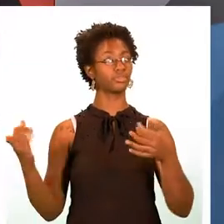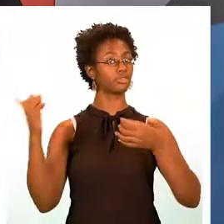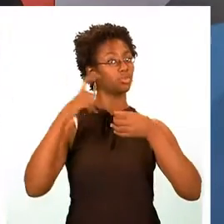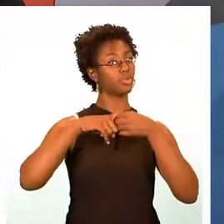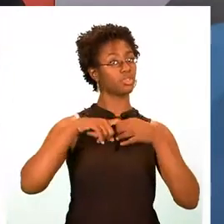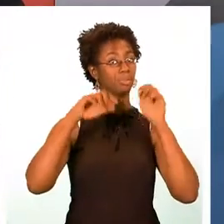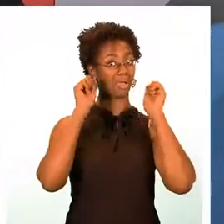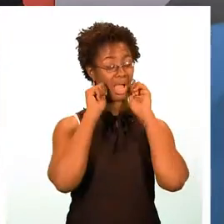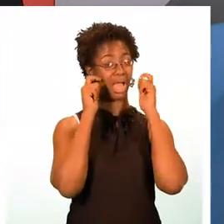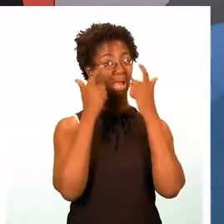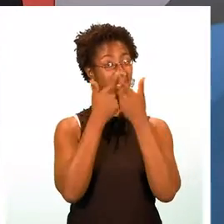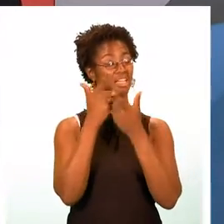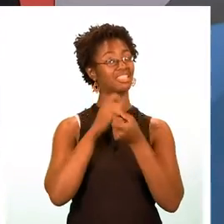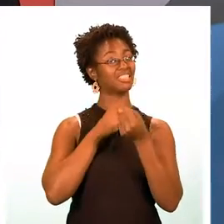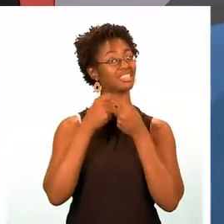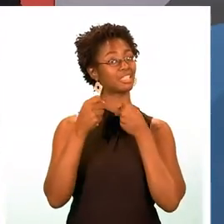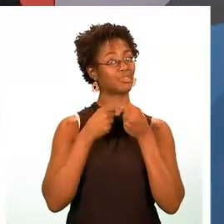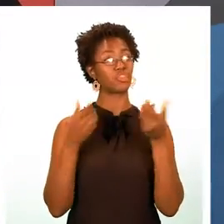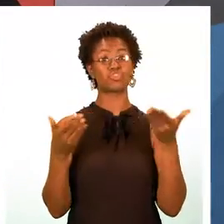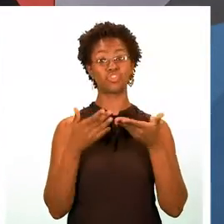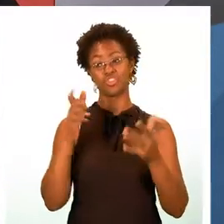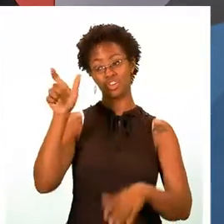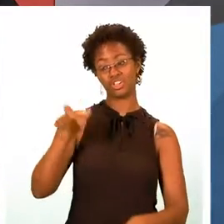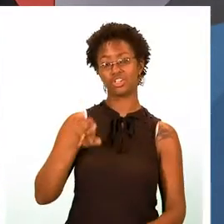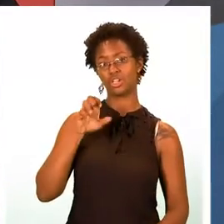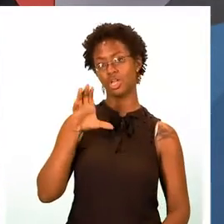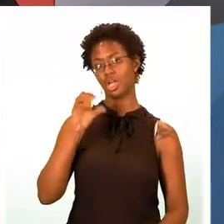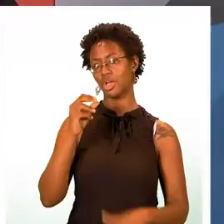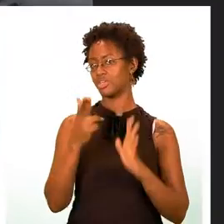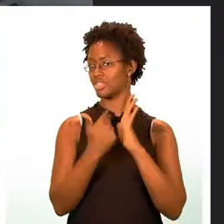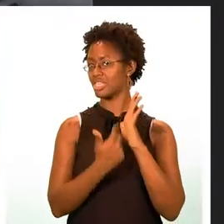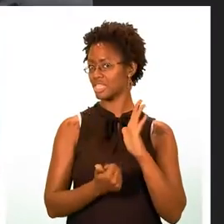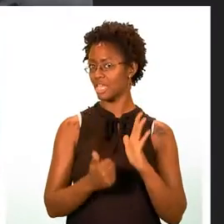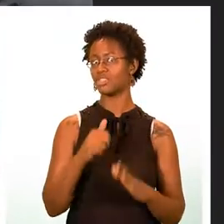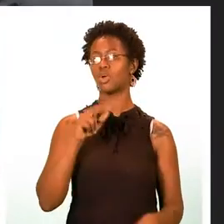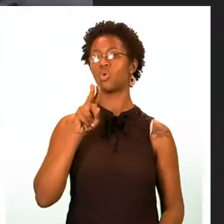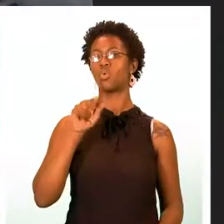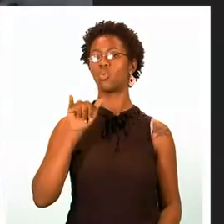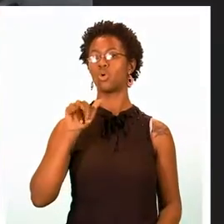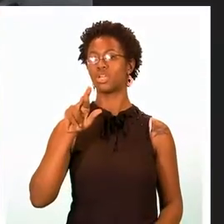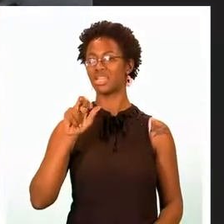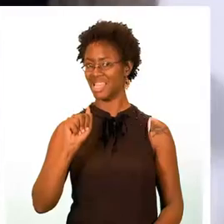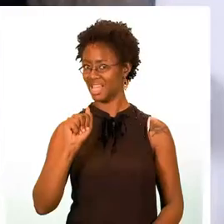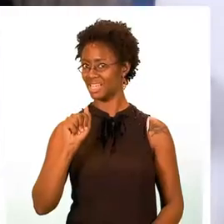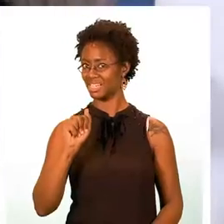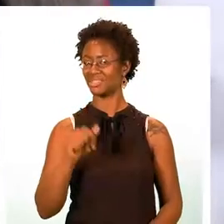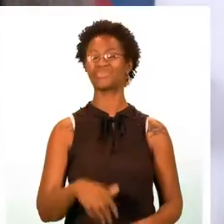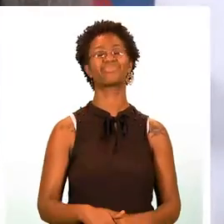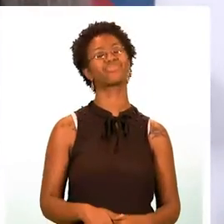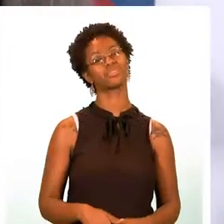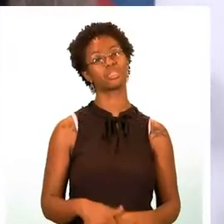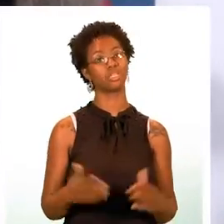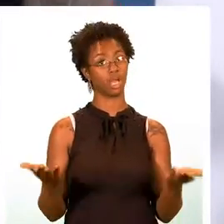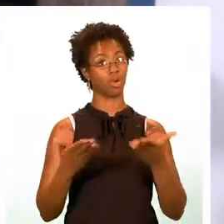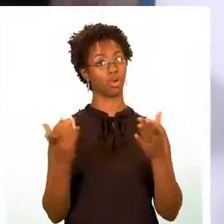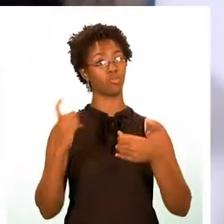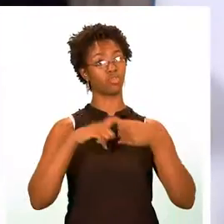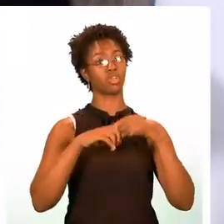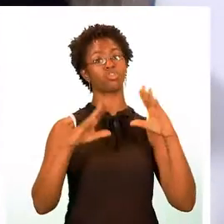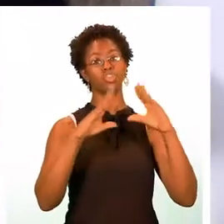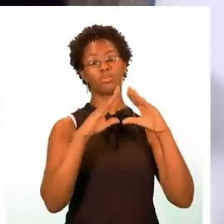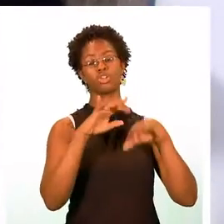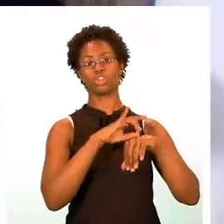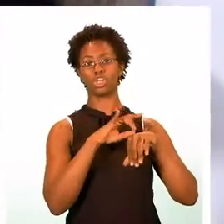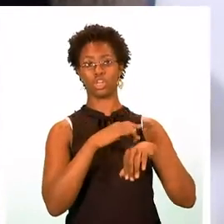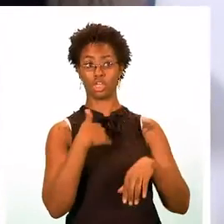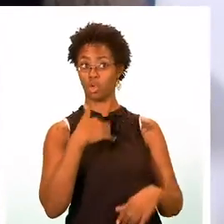Estamos de volta com a Lerje Entrevista, hoje com a eco-designer Yara Zagolin, que vamos voltar já no diamante negro, na minha opinião, o